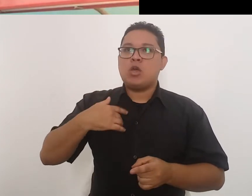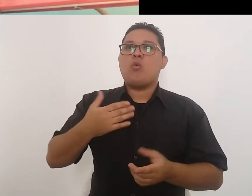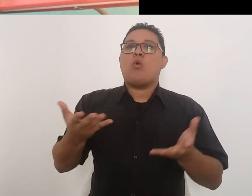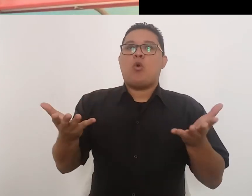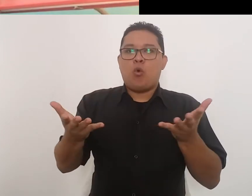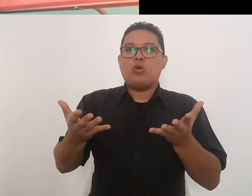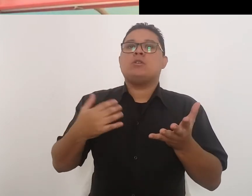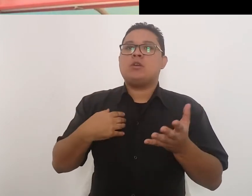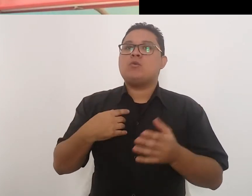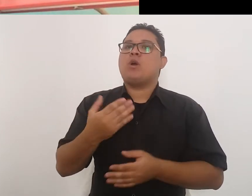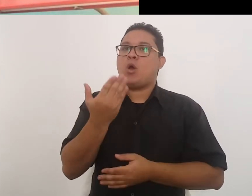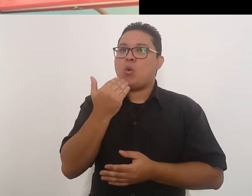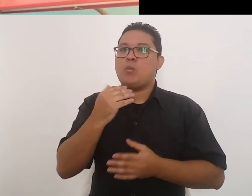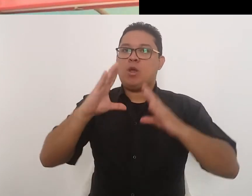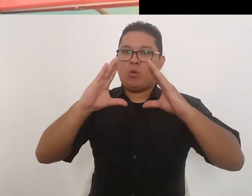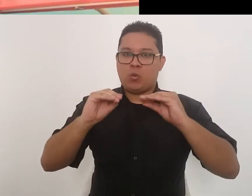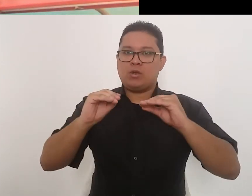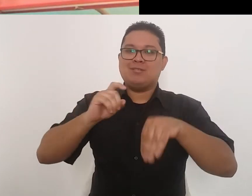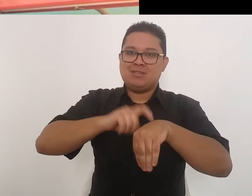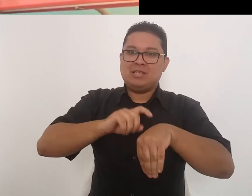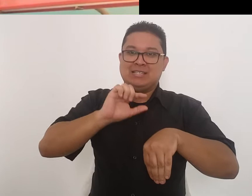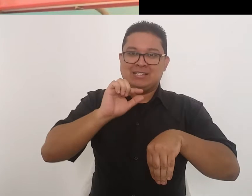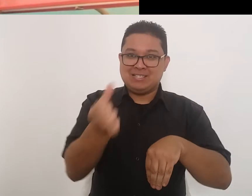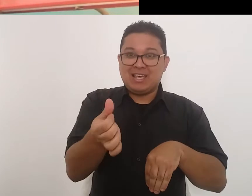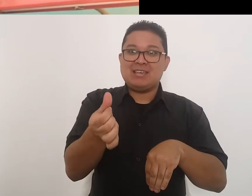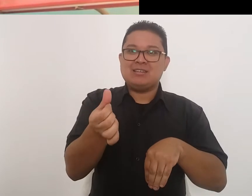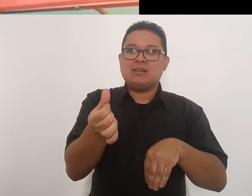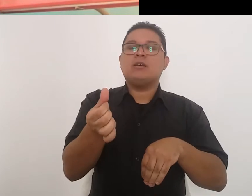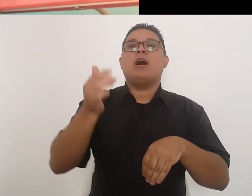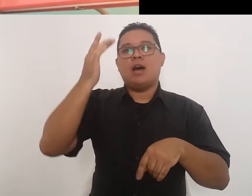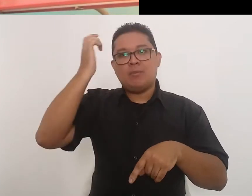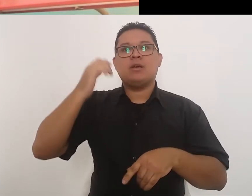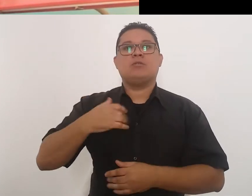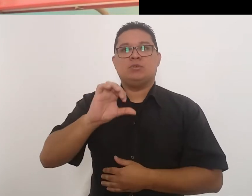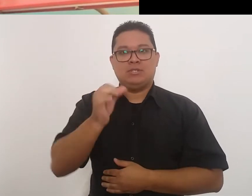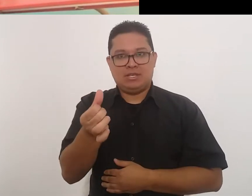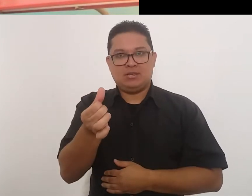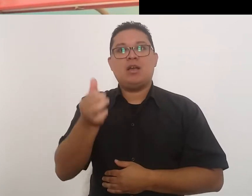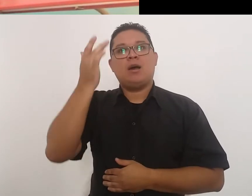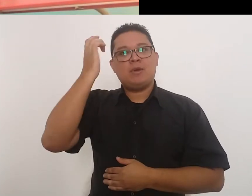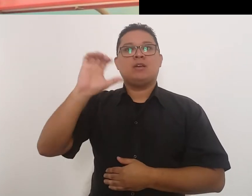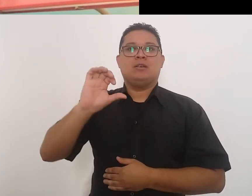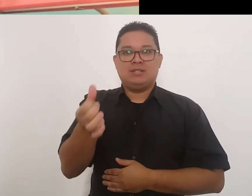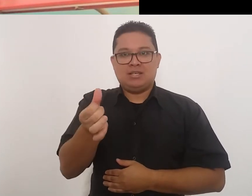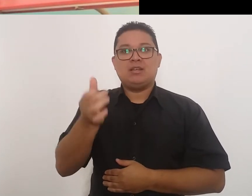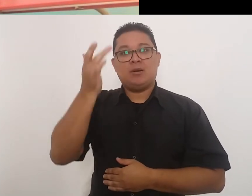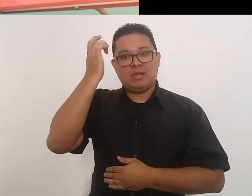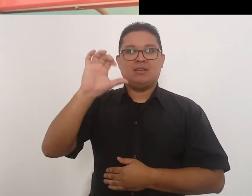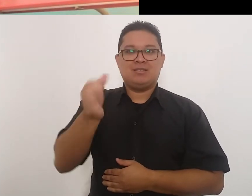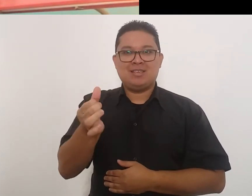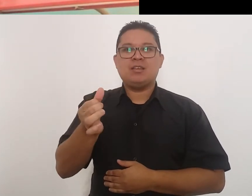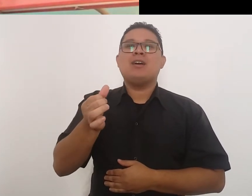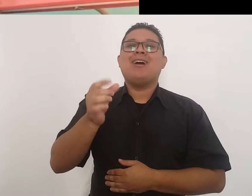criar uma rotina. Então vamos dizer, olha, para mim, das 10 às 11 da manhã, eu tenho